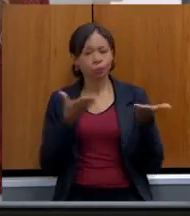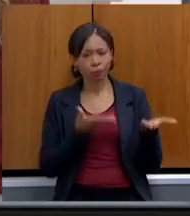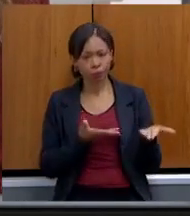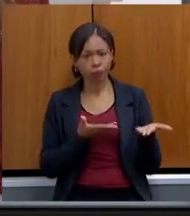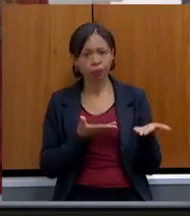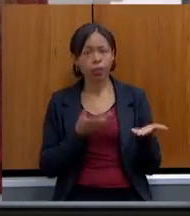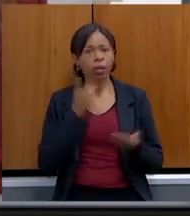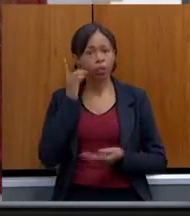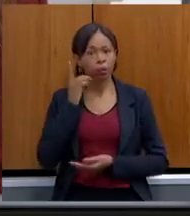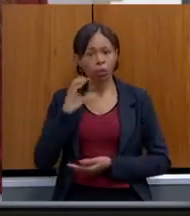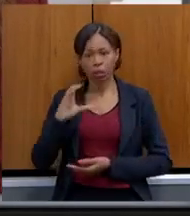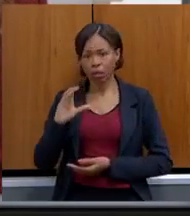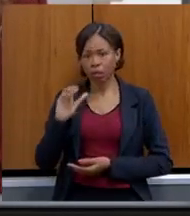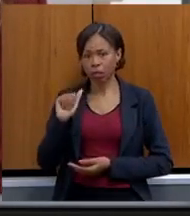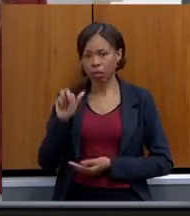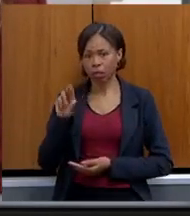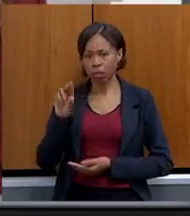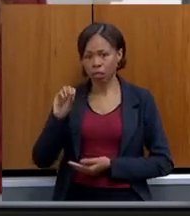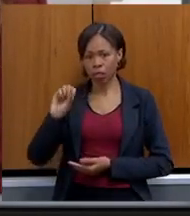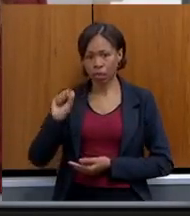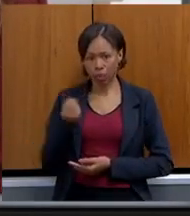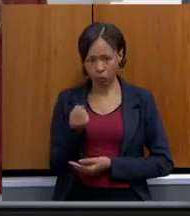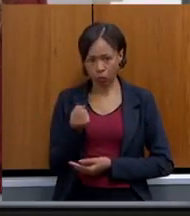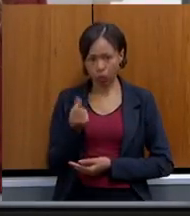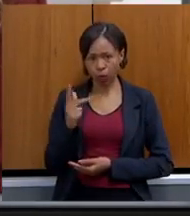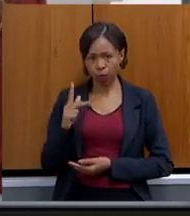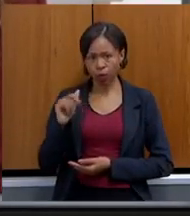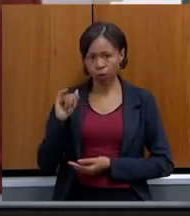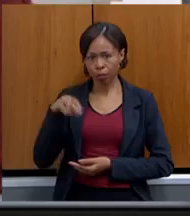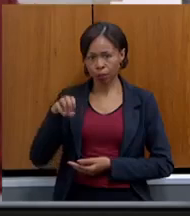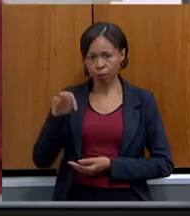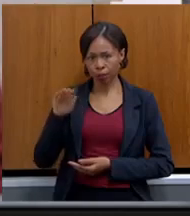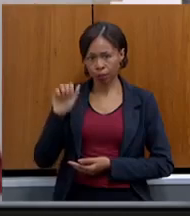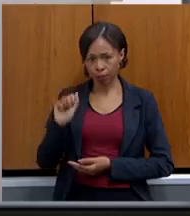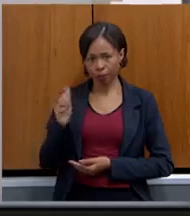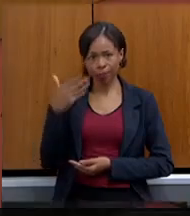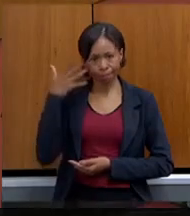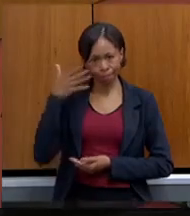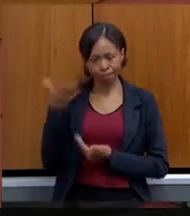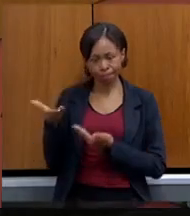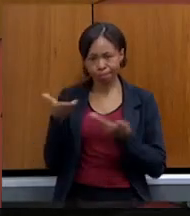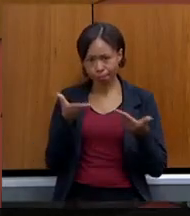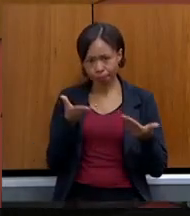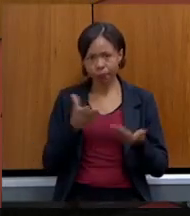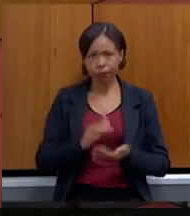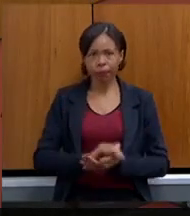do deputado estadual Carlos Pimenta Bom dia Deputado com o senhor a palavra